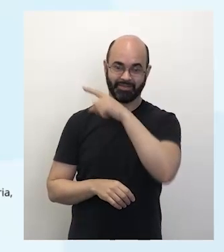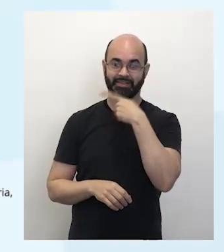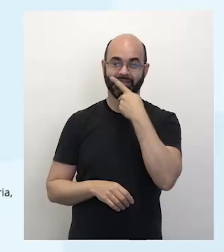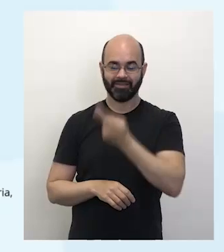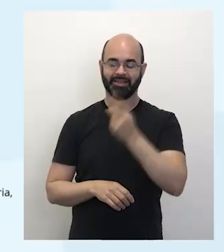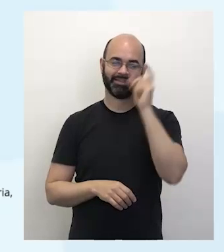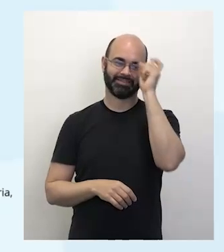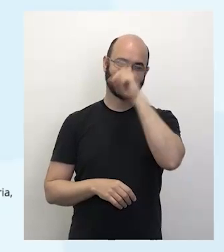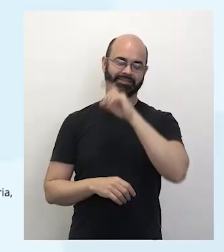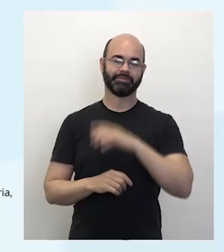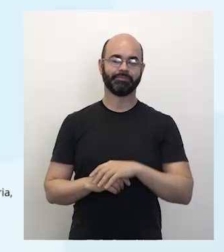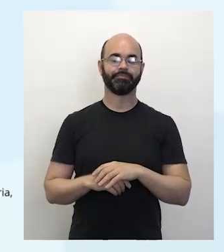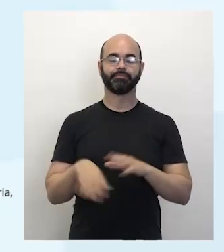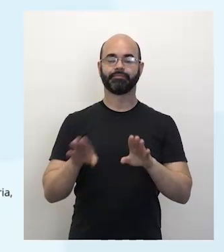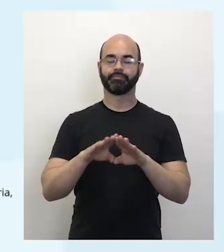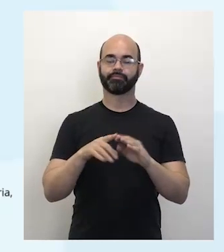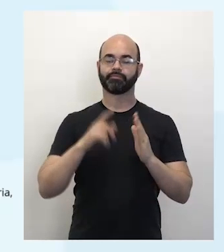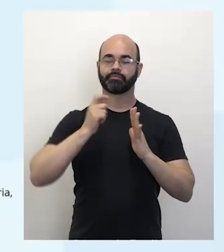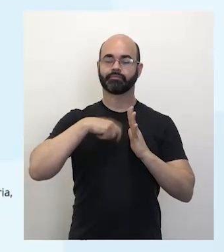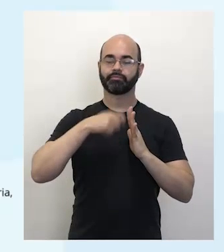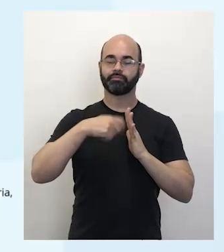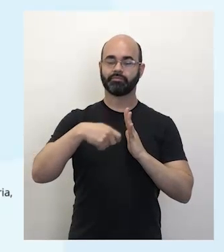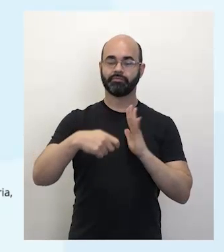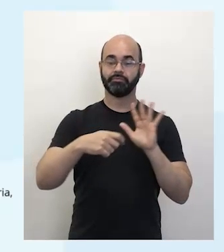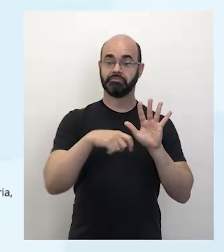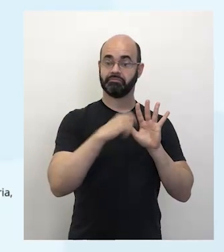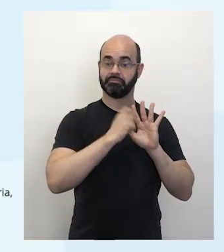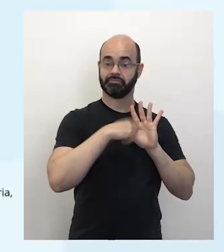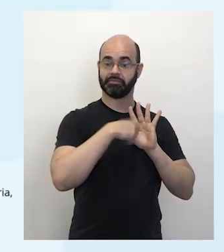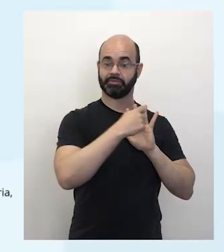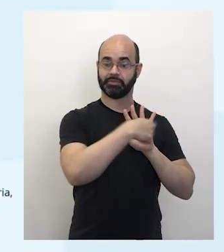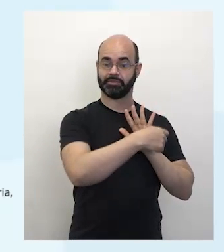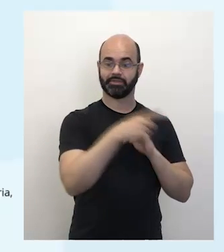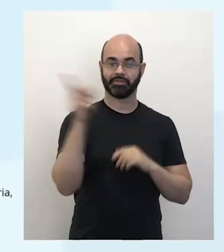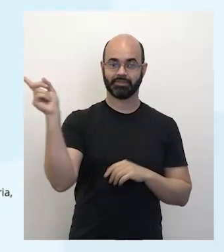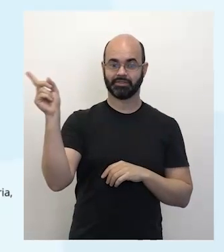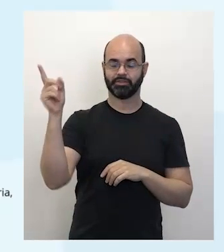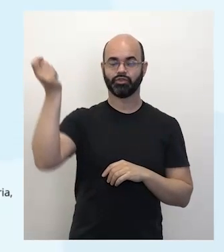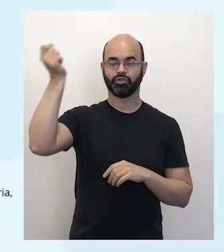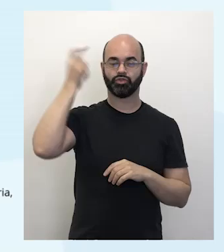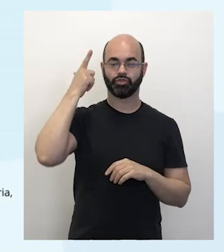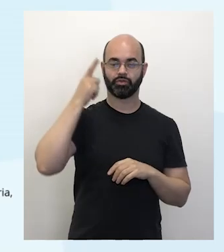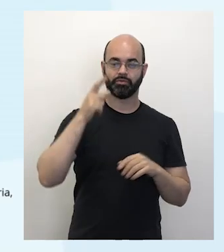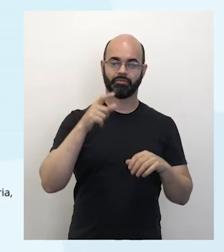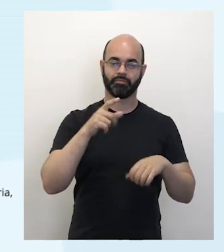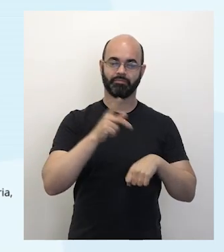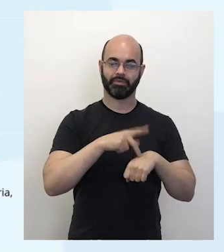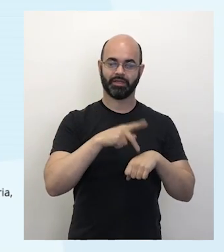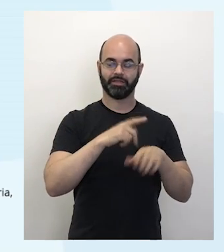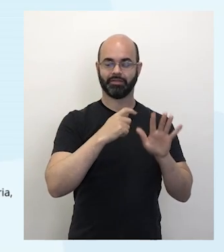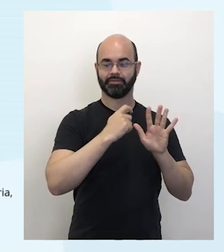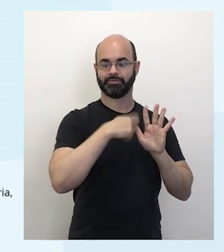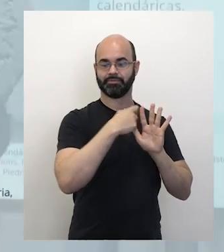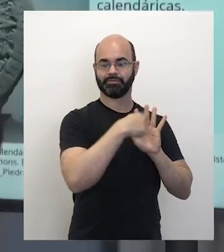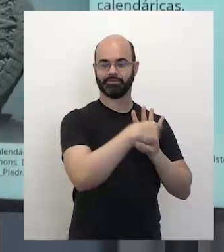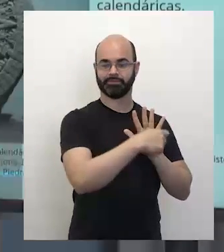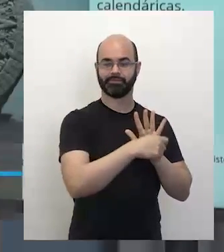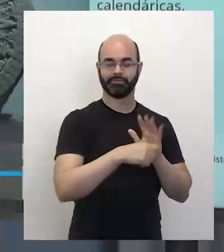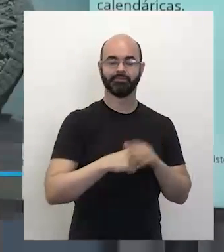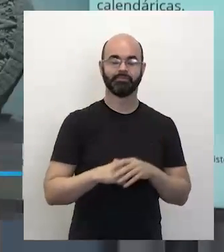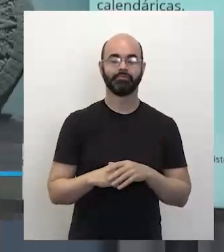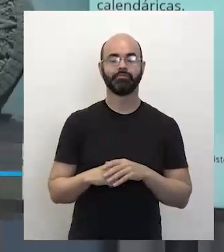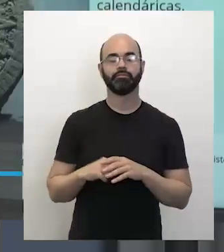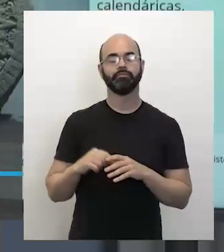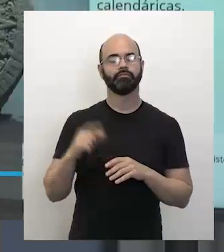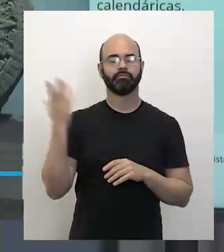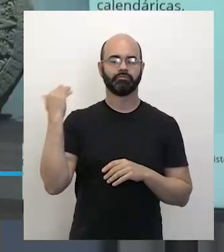aqui o calendário, eles também desenvolveram o calendário, né? E a Pedra do Sol, eles também desenvolveram o calendário. É uma sociedade que não